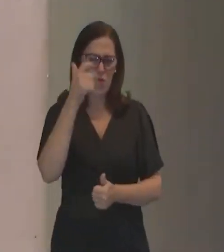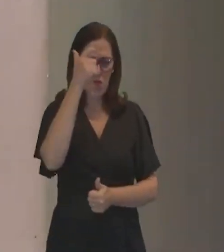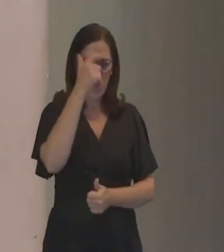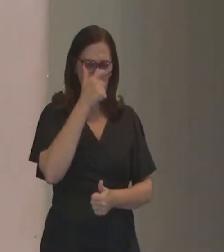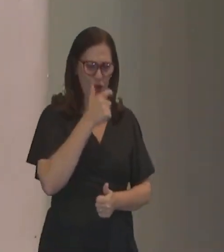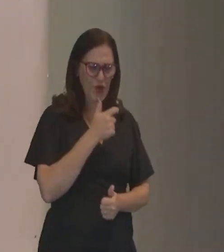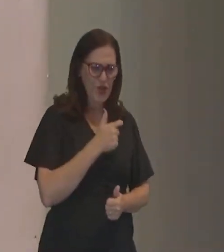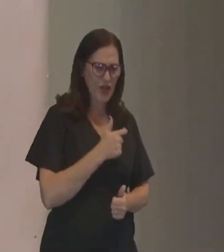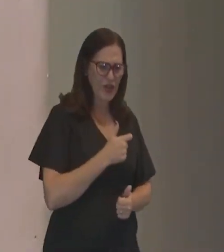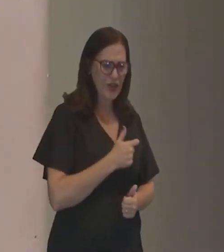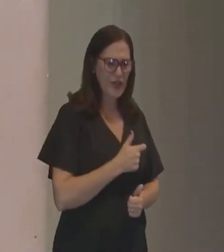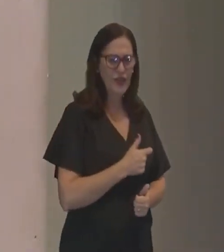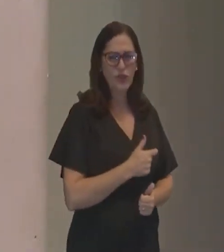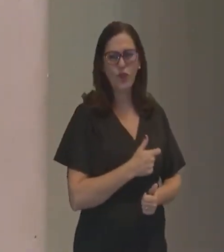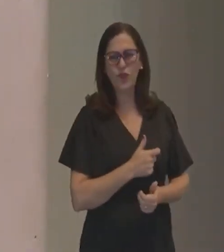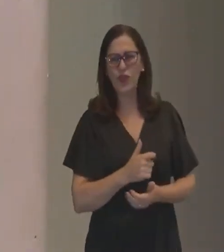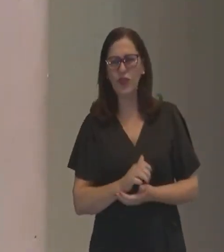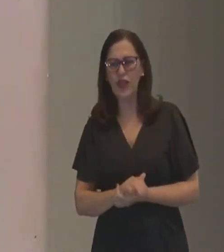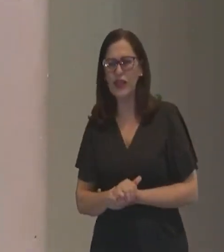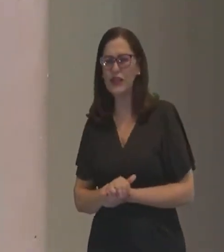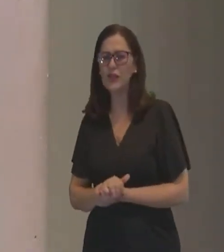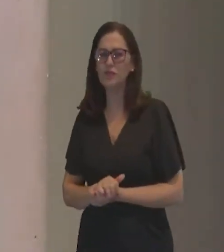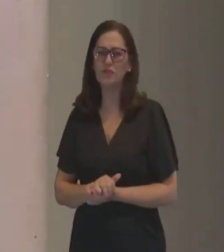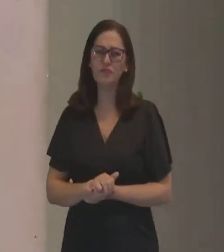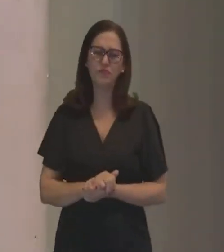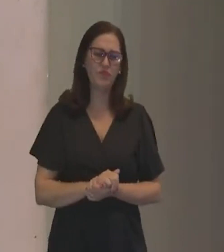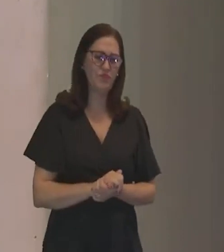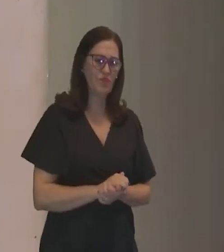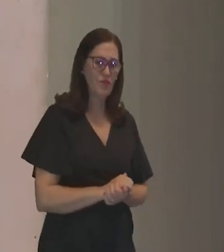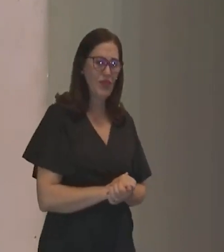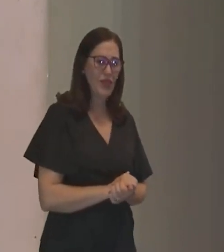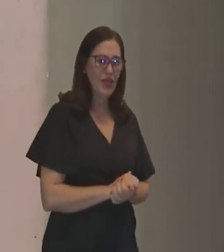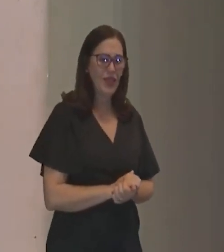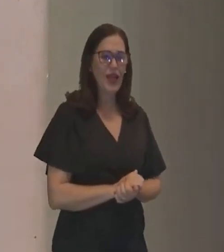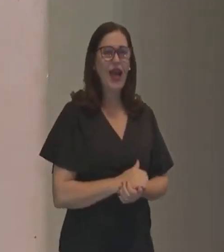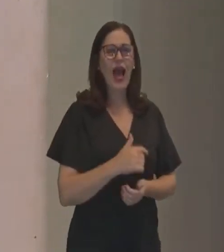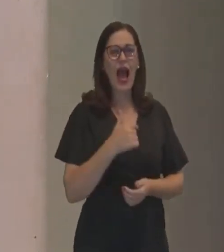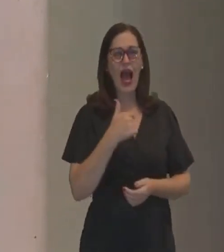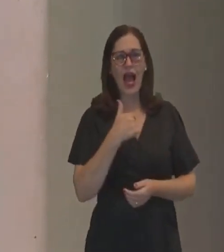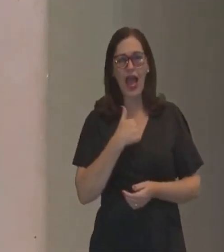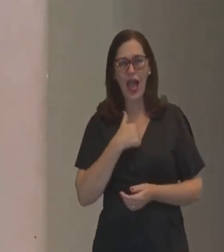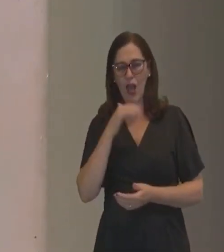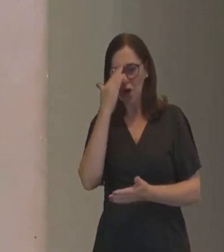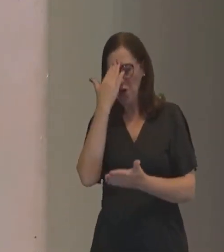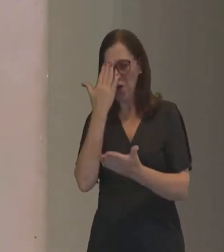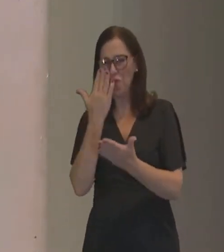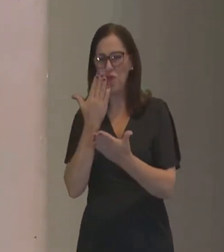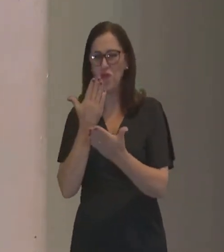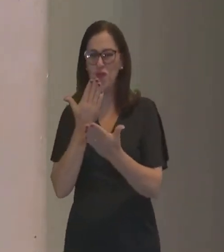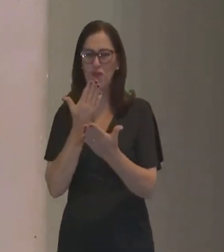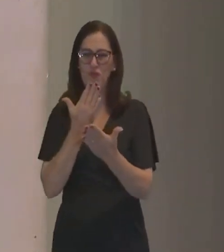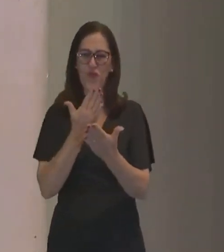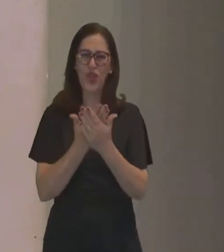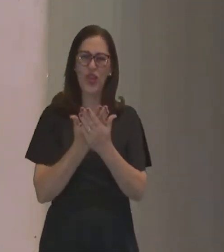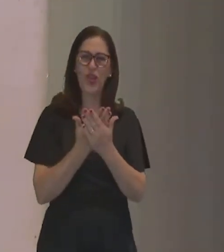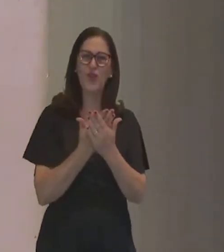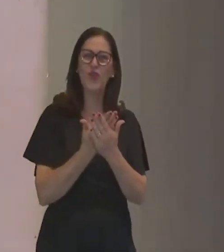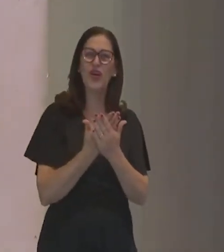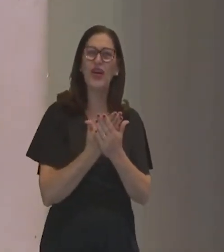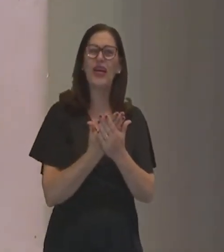cavernas tão escuras Solitário estava ali ainda